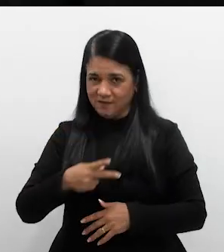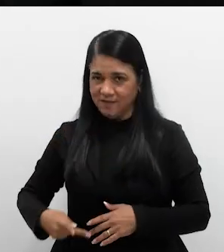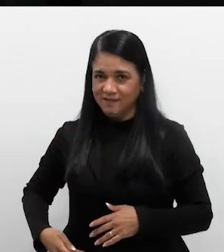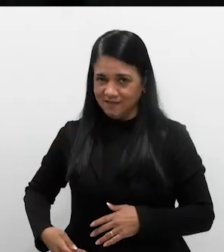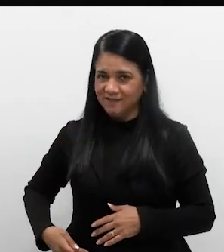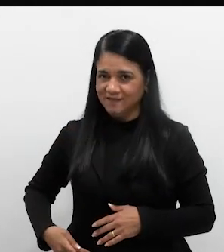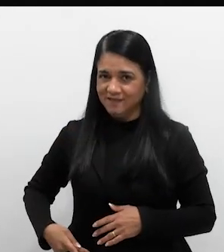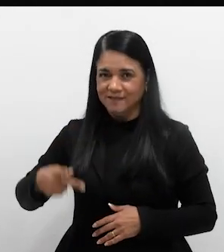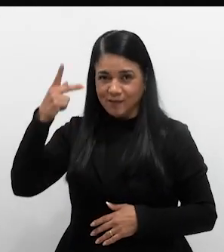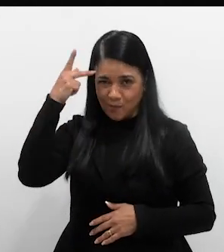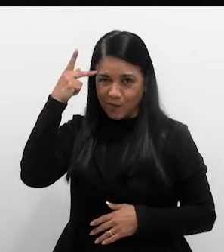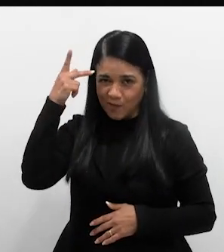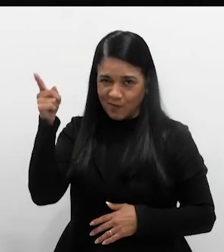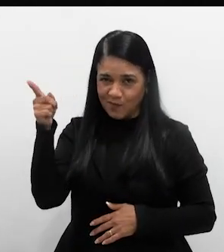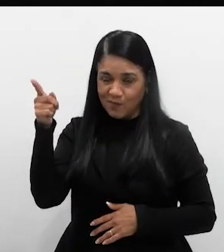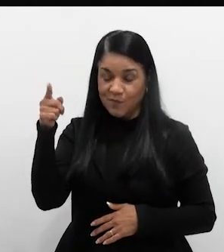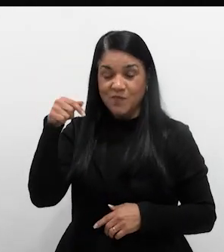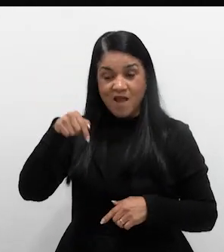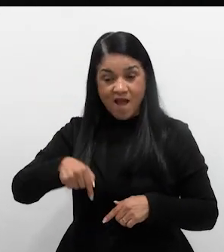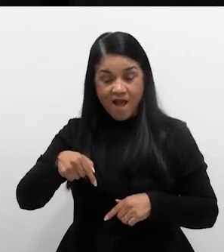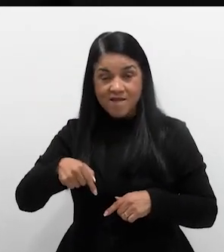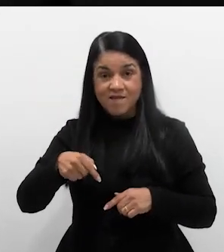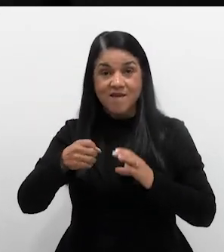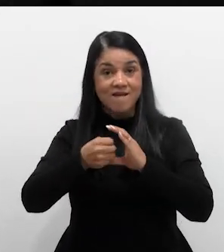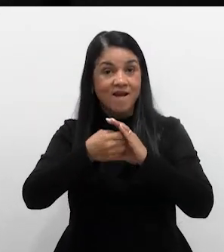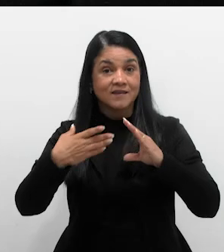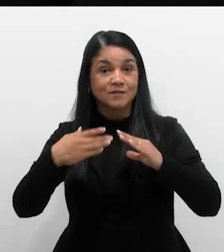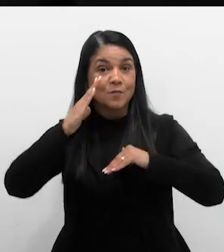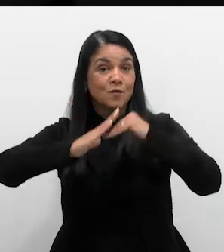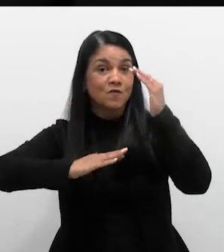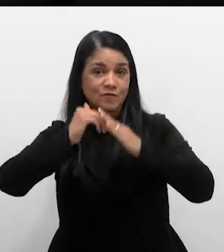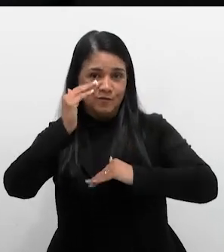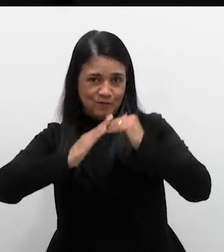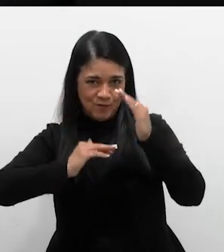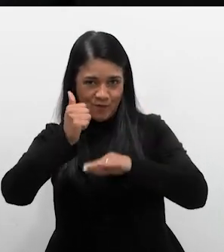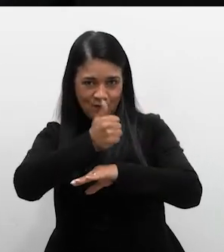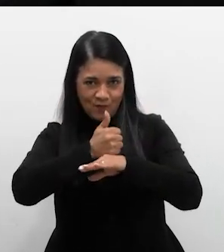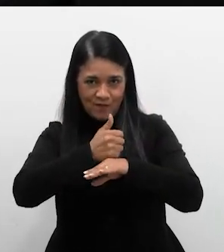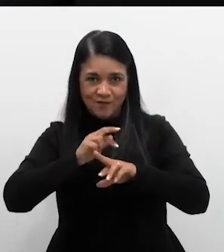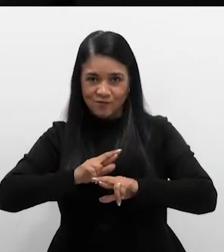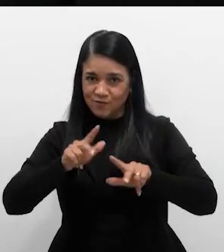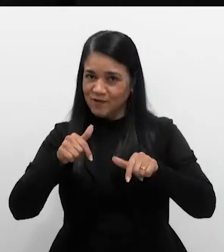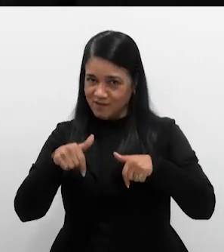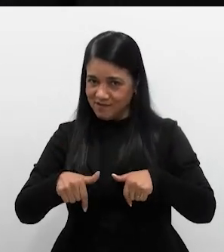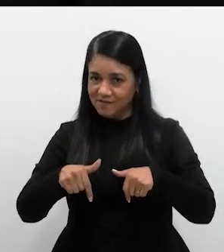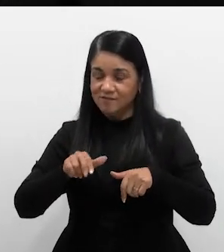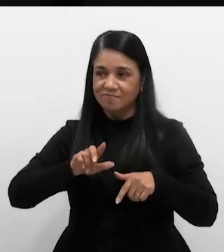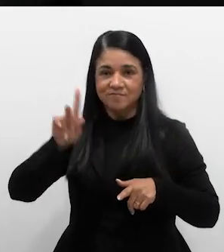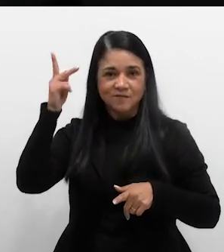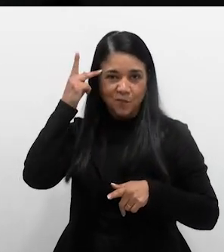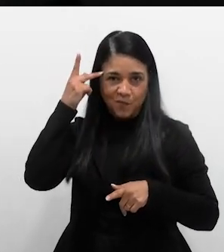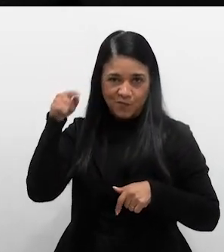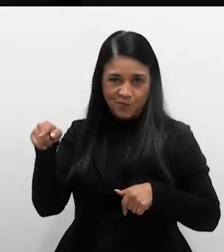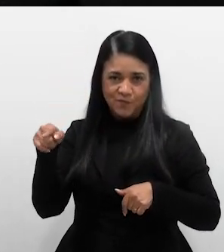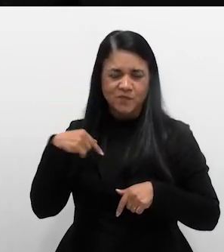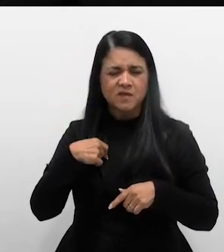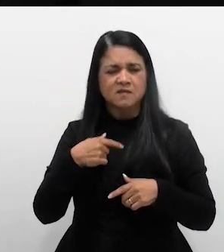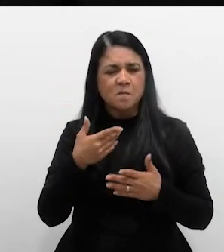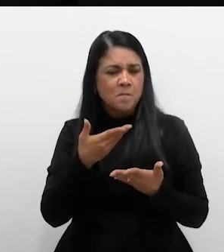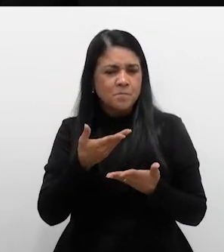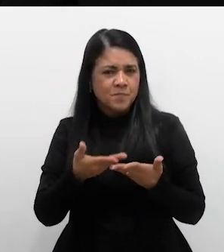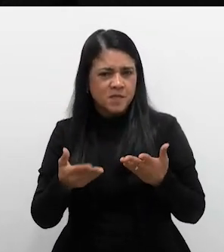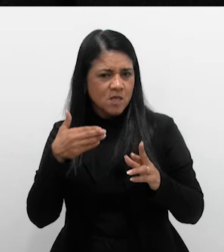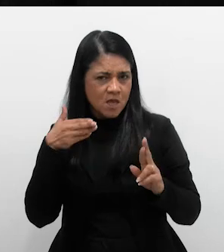dos presidentes. sim. O Rio tem esse outro olhar. Você não tem essa preocupação de você perder um pouco o